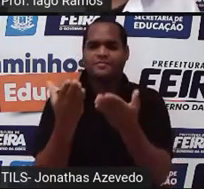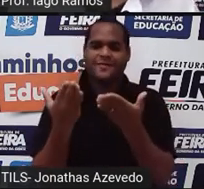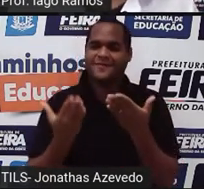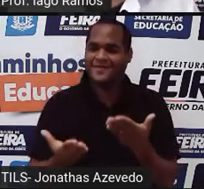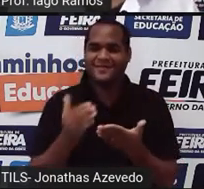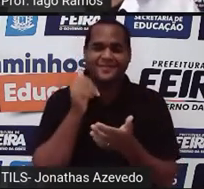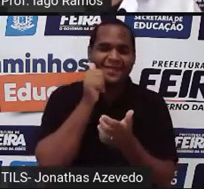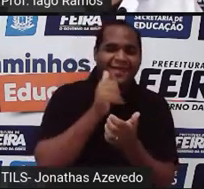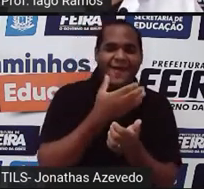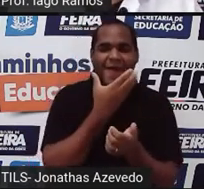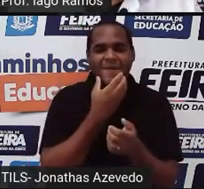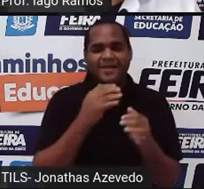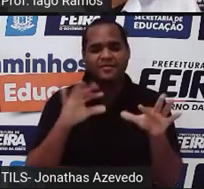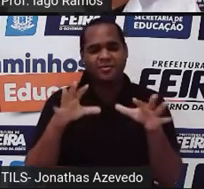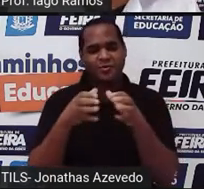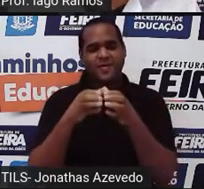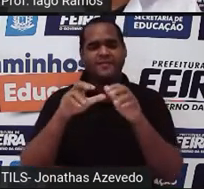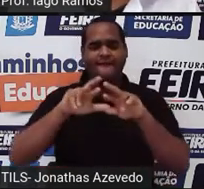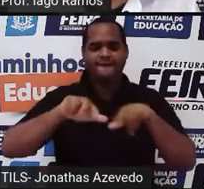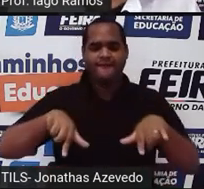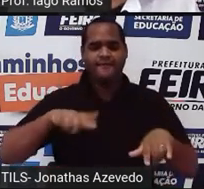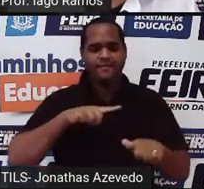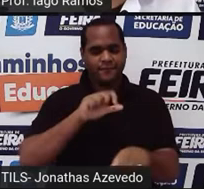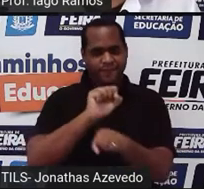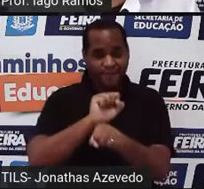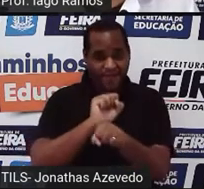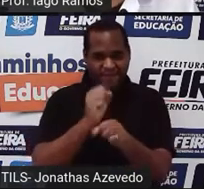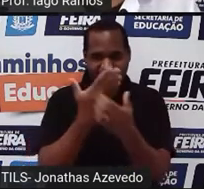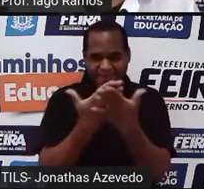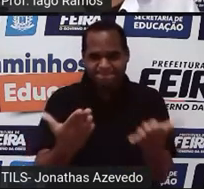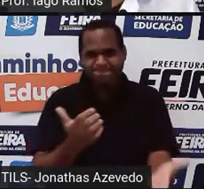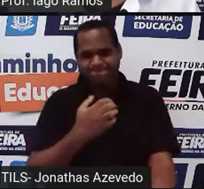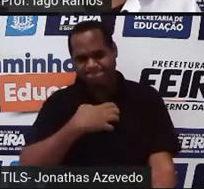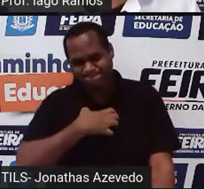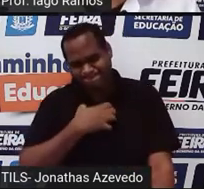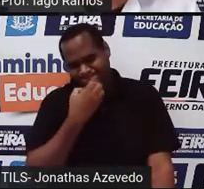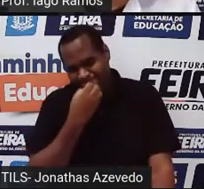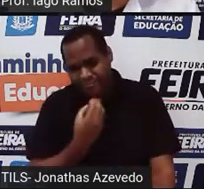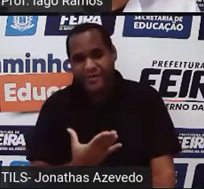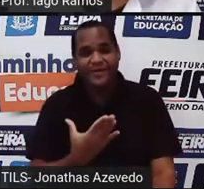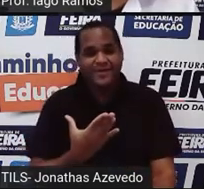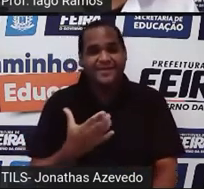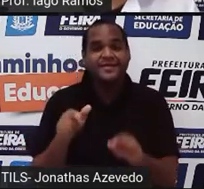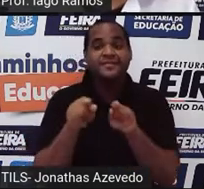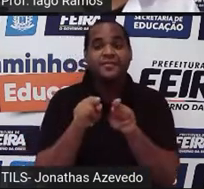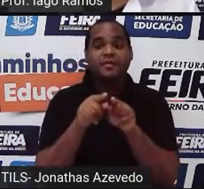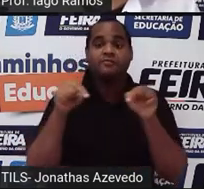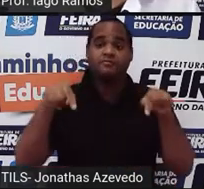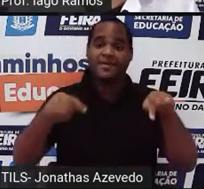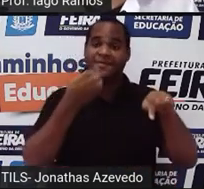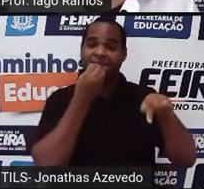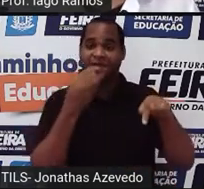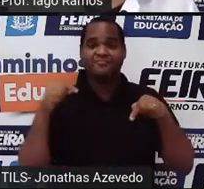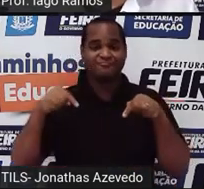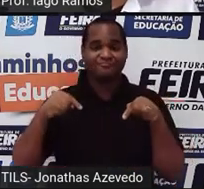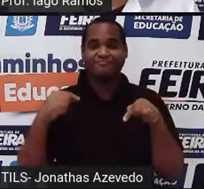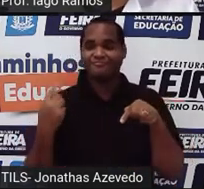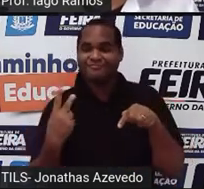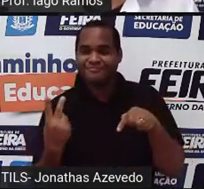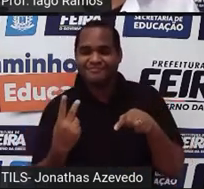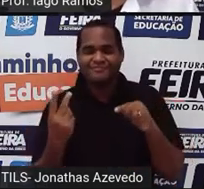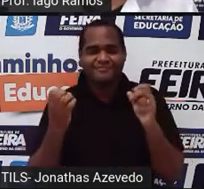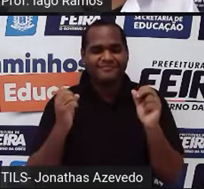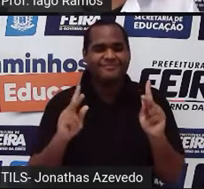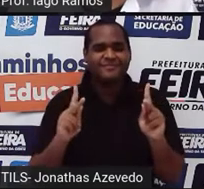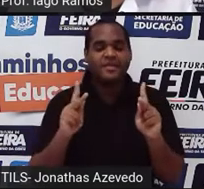aí do outro lado. Espero que esteja tudo bem com vocês, tudo bem com a gente aqui do outro lado.